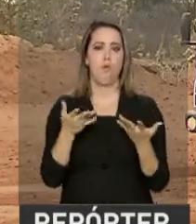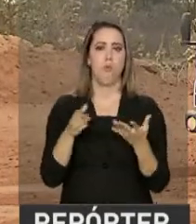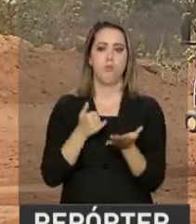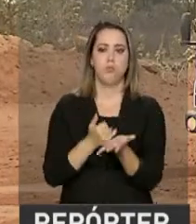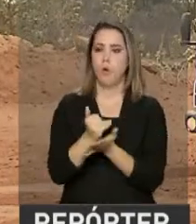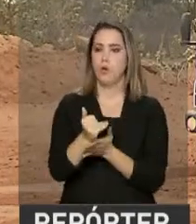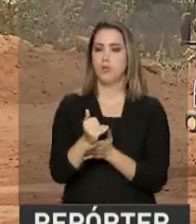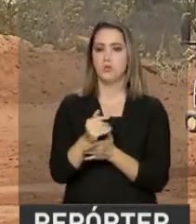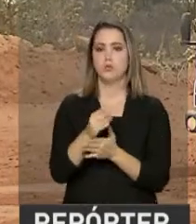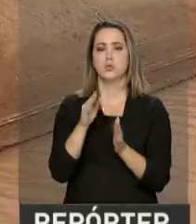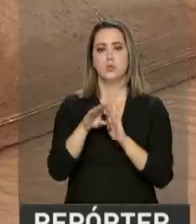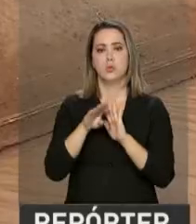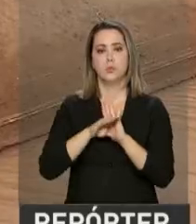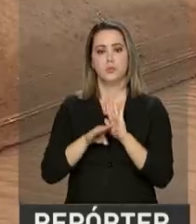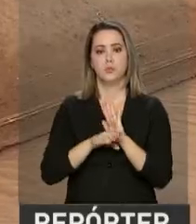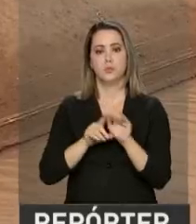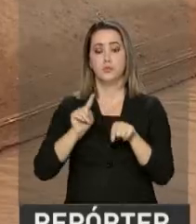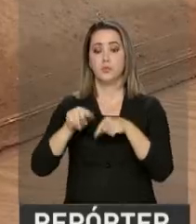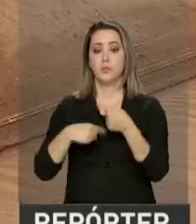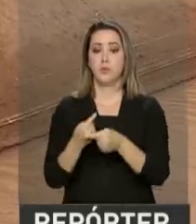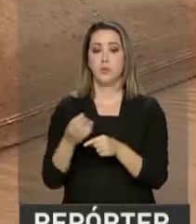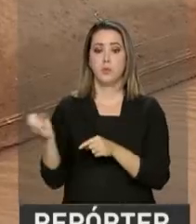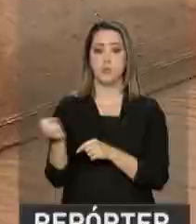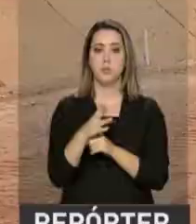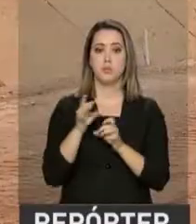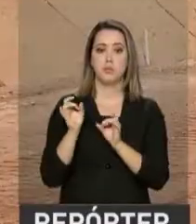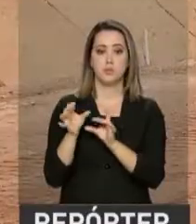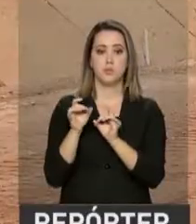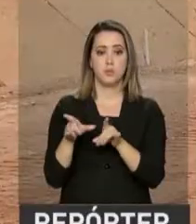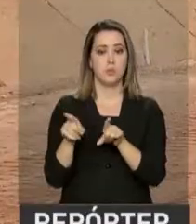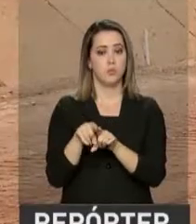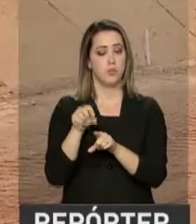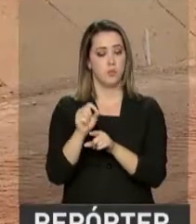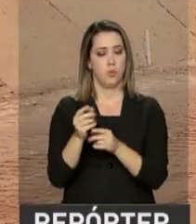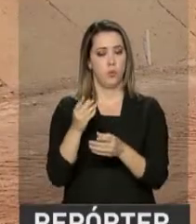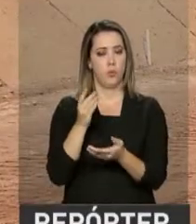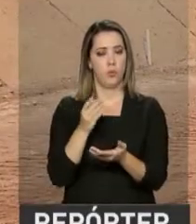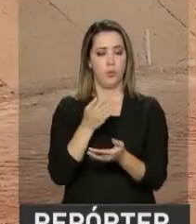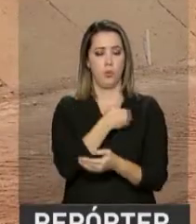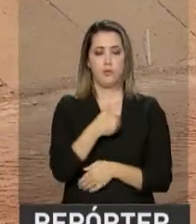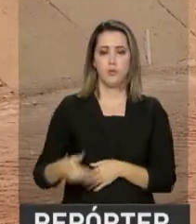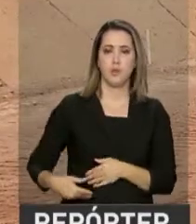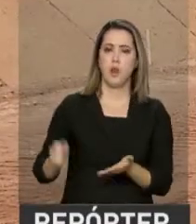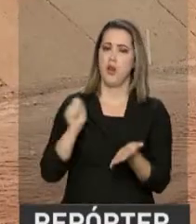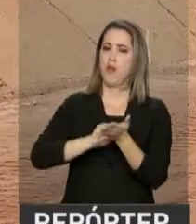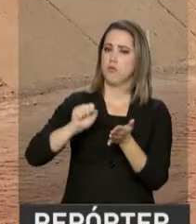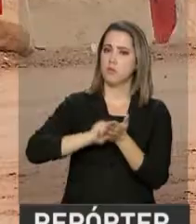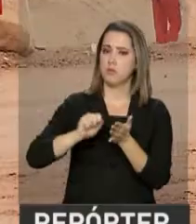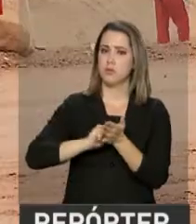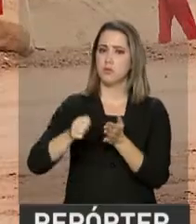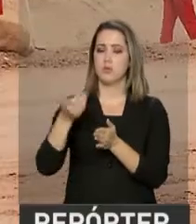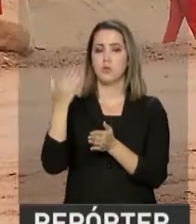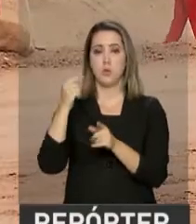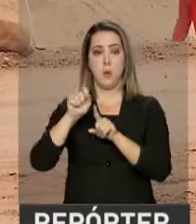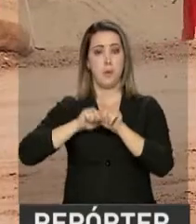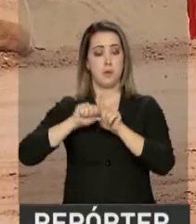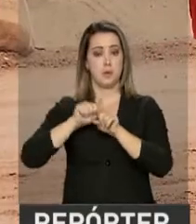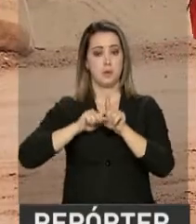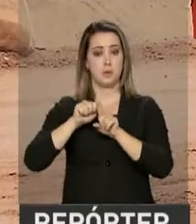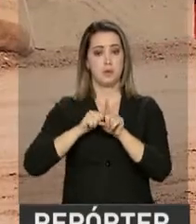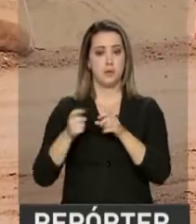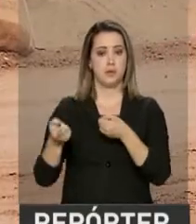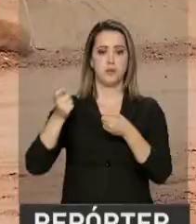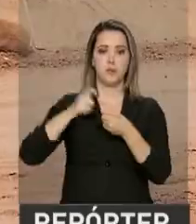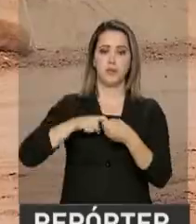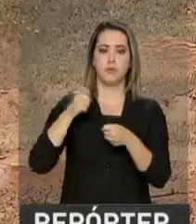de continuar o projeto. Depois de nova licitação, o governo assinou ordem de serviço no fim do mês passado, autorizando o